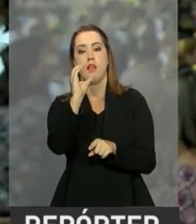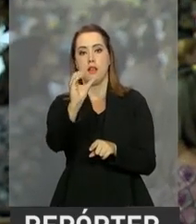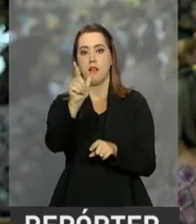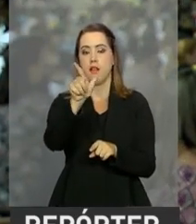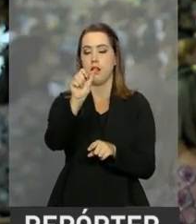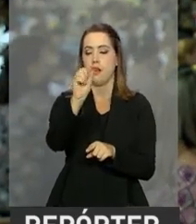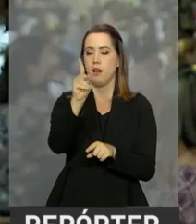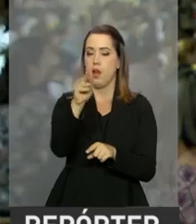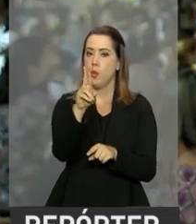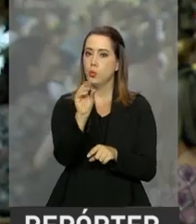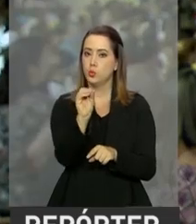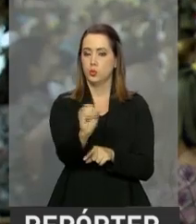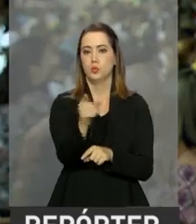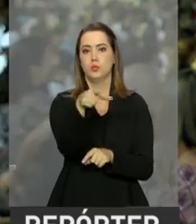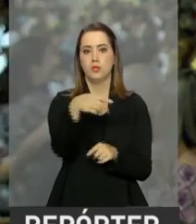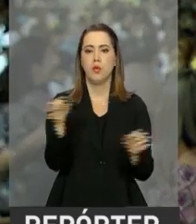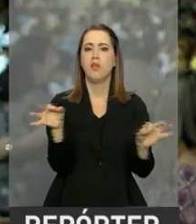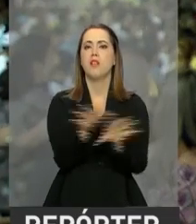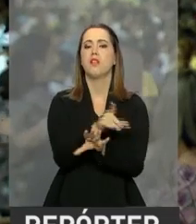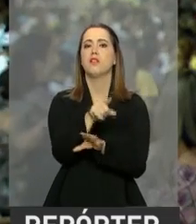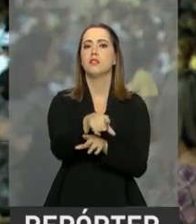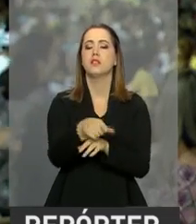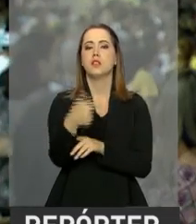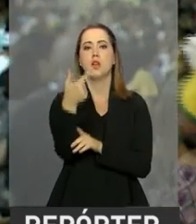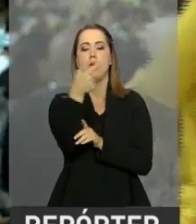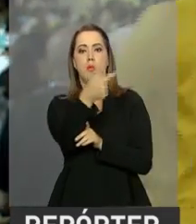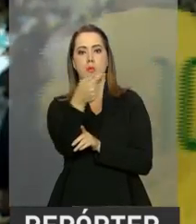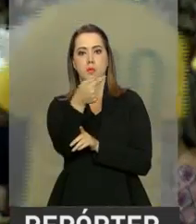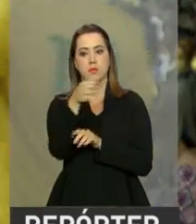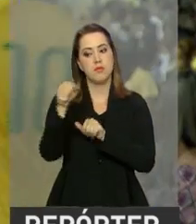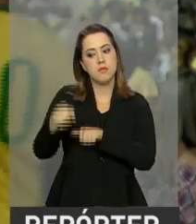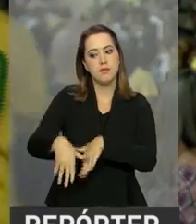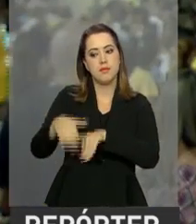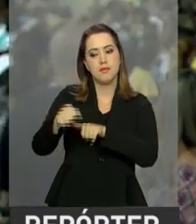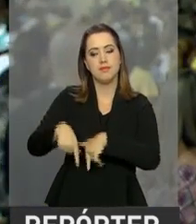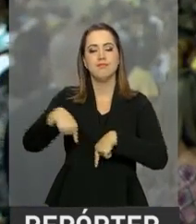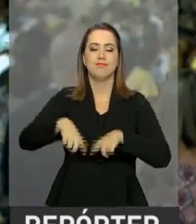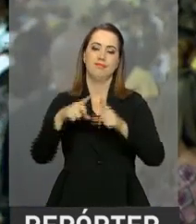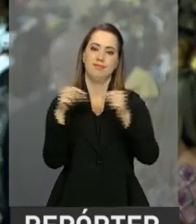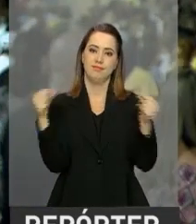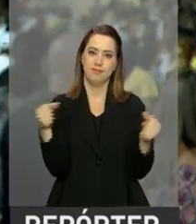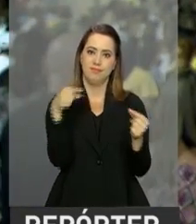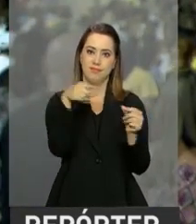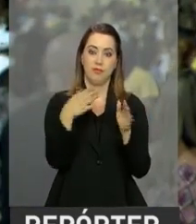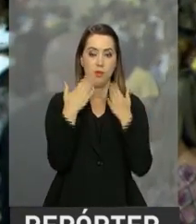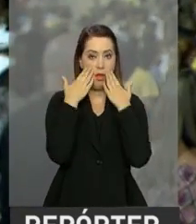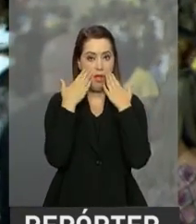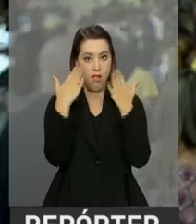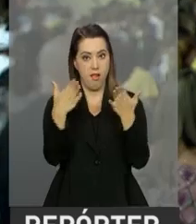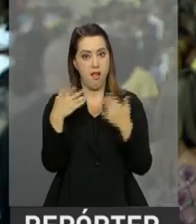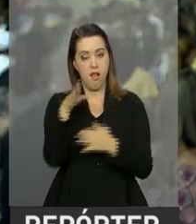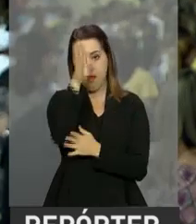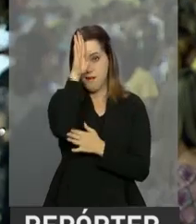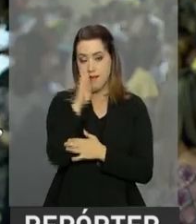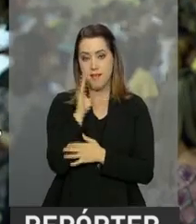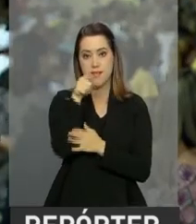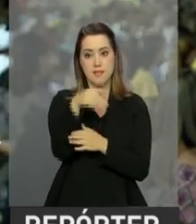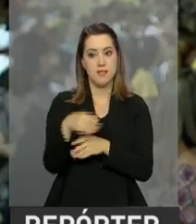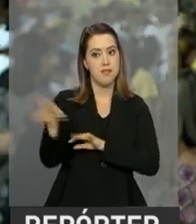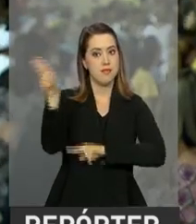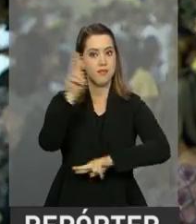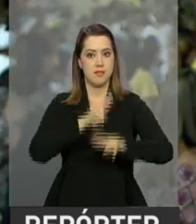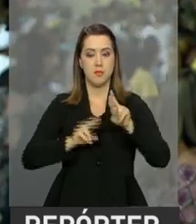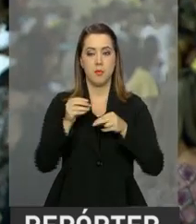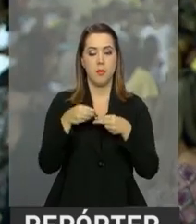que encerrou as comemorações do dia 7 de setembro em Brasília. A apresentação gratuita foi um